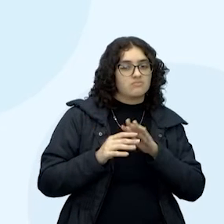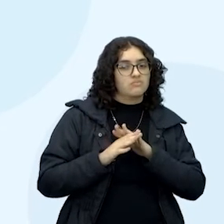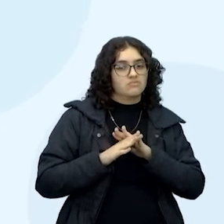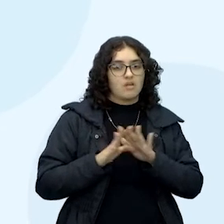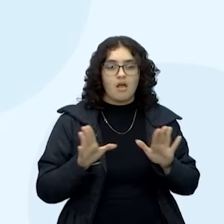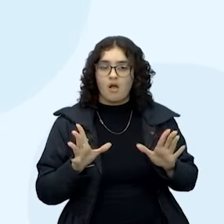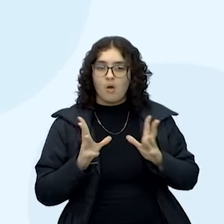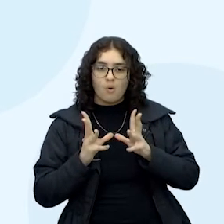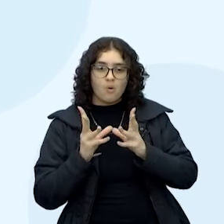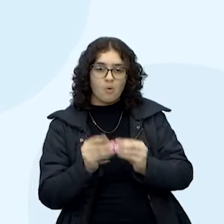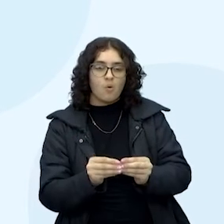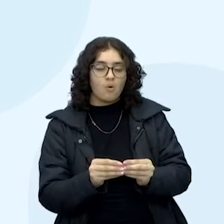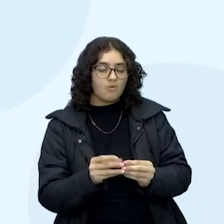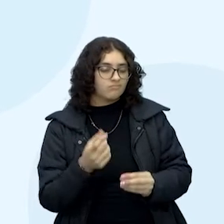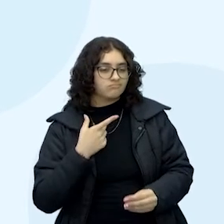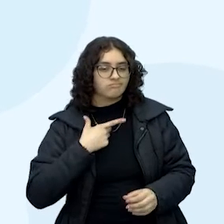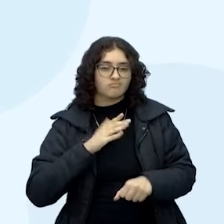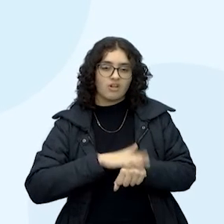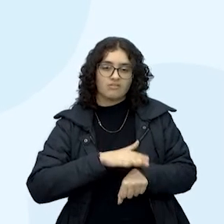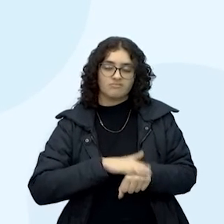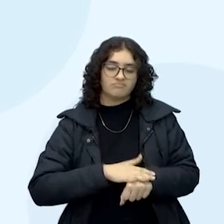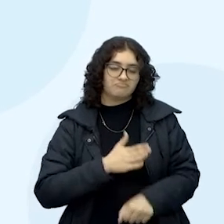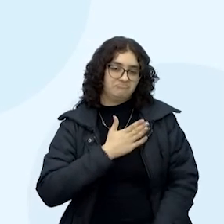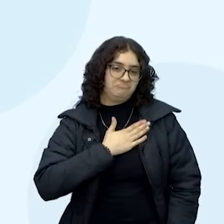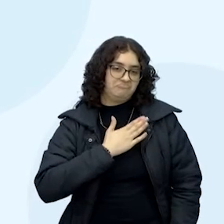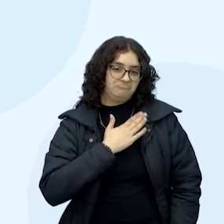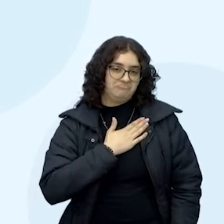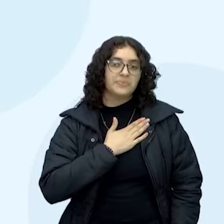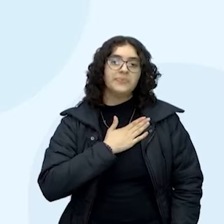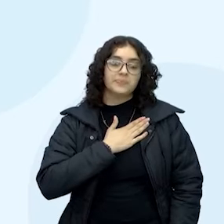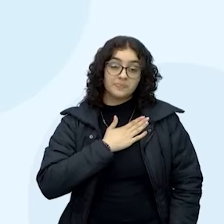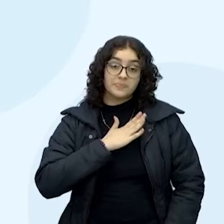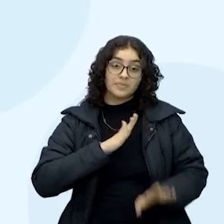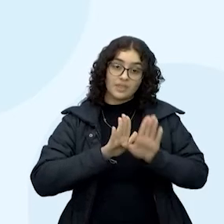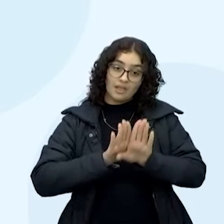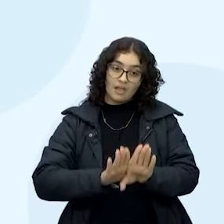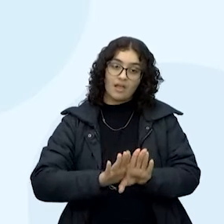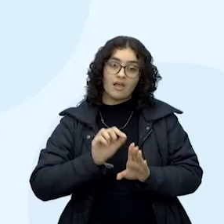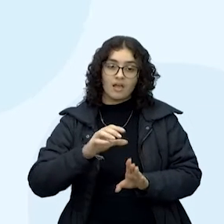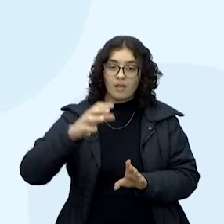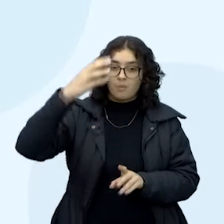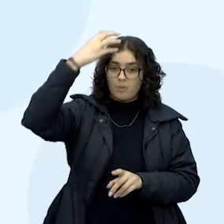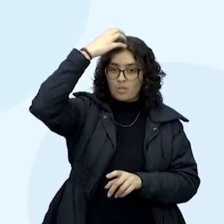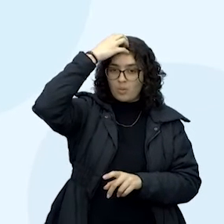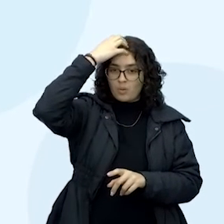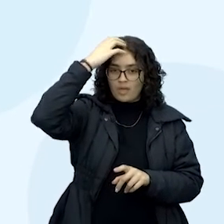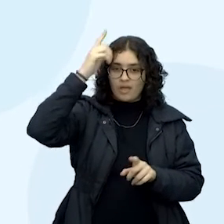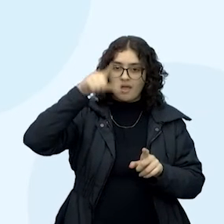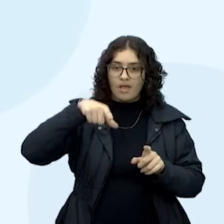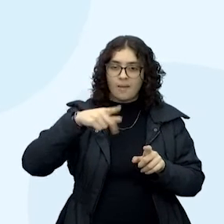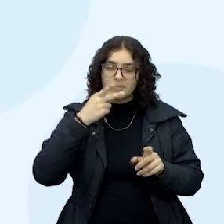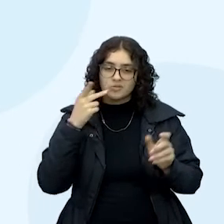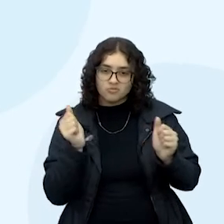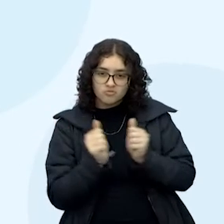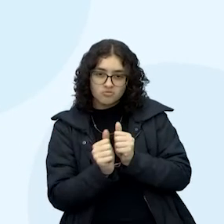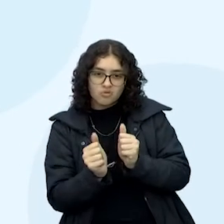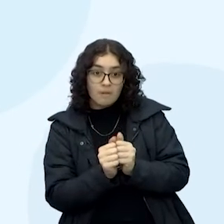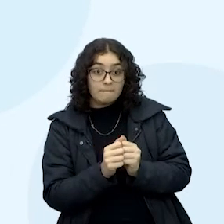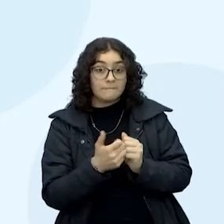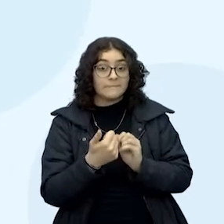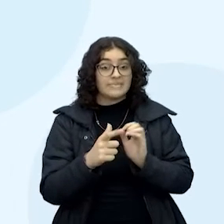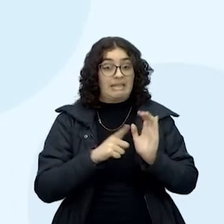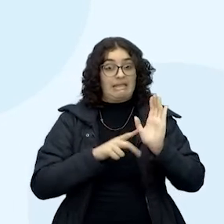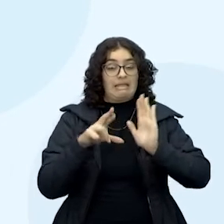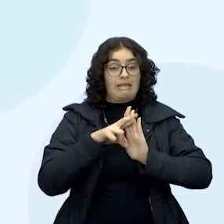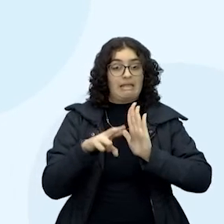tinha todos os poderes em suas mãos, tá? E quando a monarquia é constitucional, o rei precisa seguir